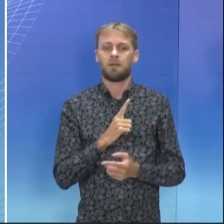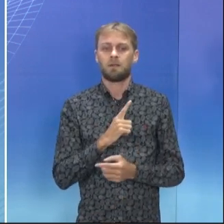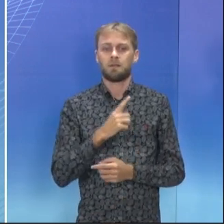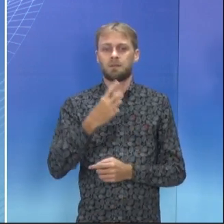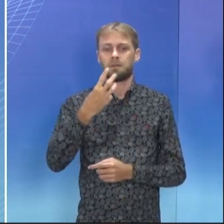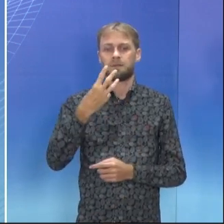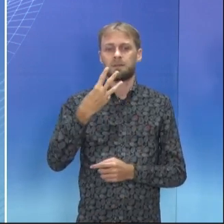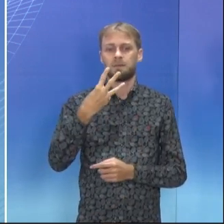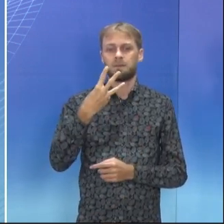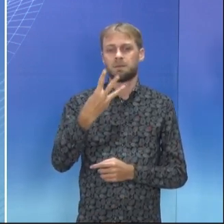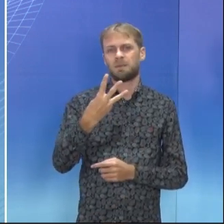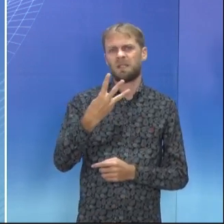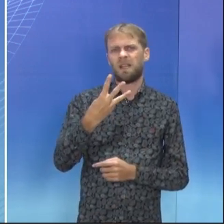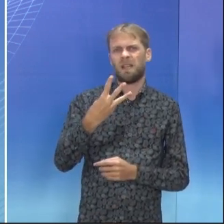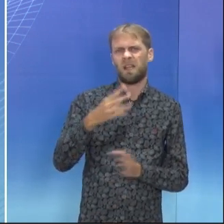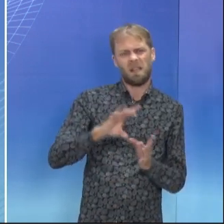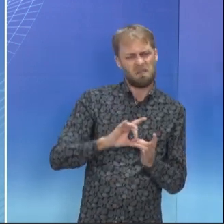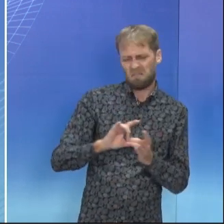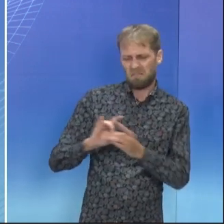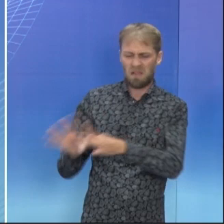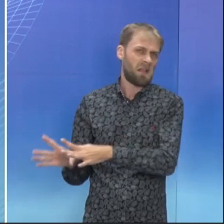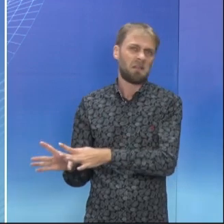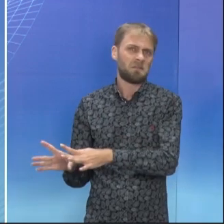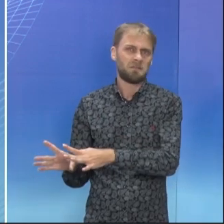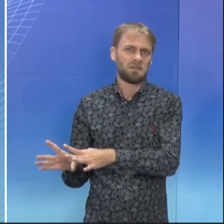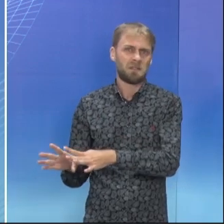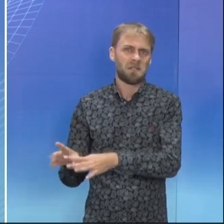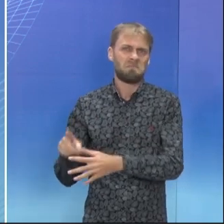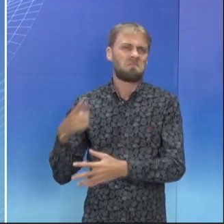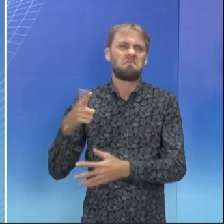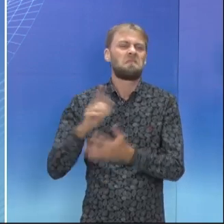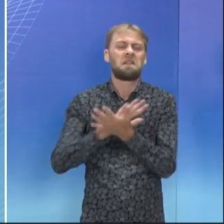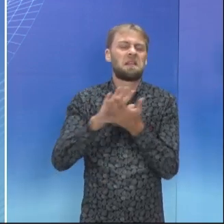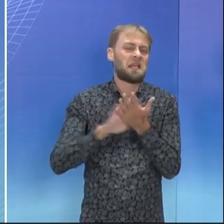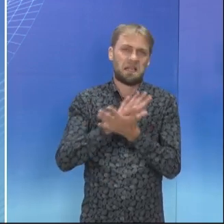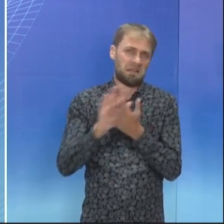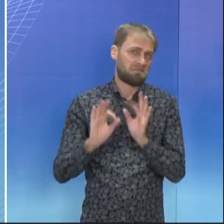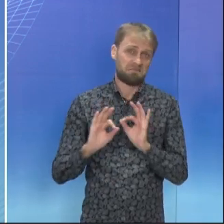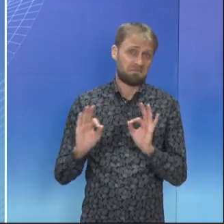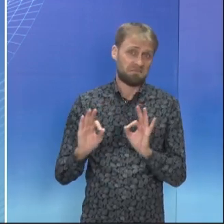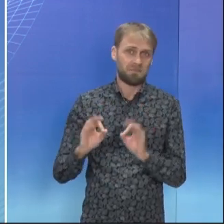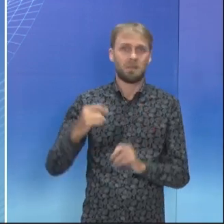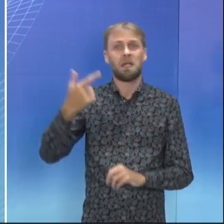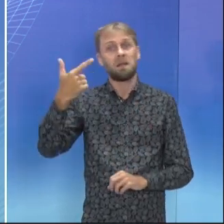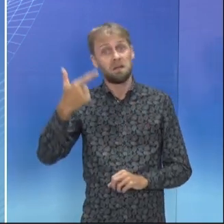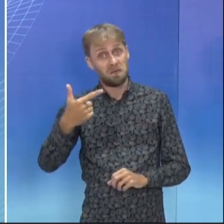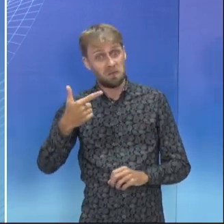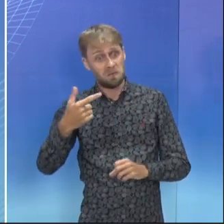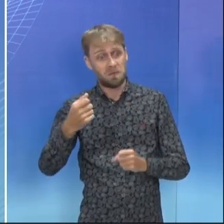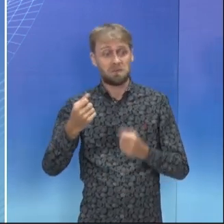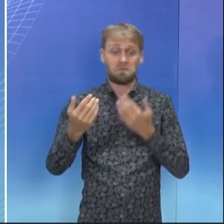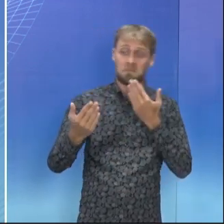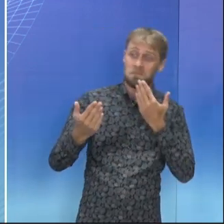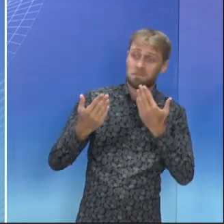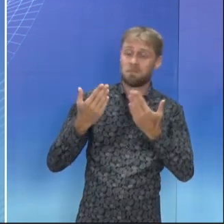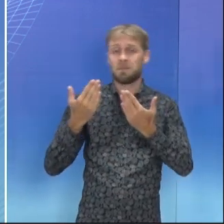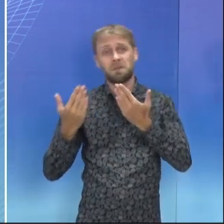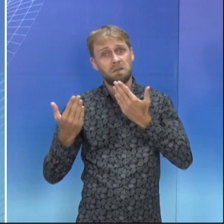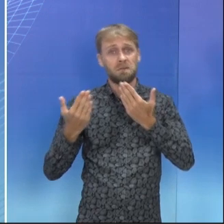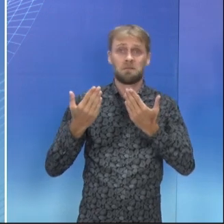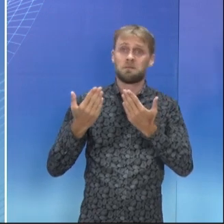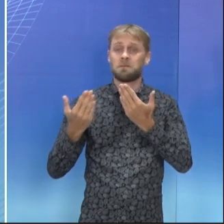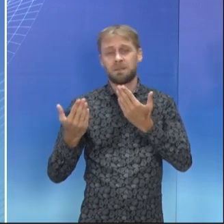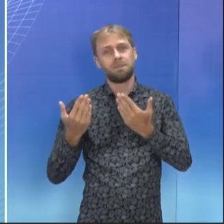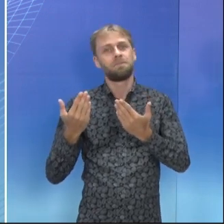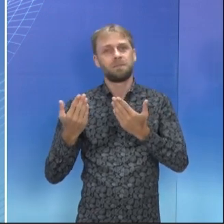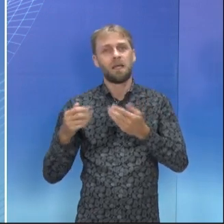tem 3 alternativas que a gente vai descartá-la, porque não tem nada a ver com o texto. E 2, a gente vai